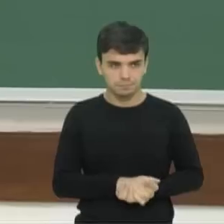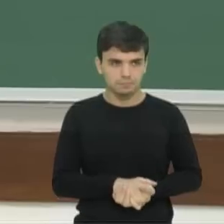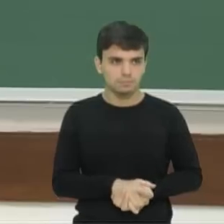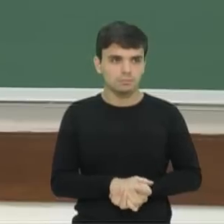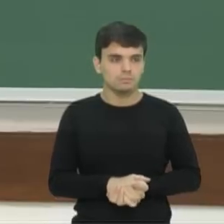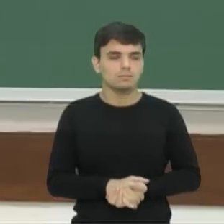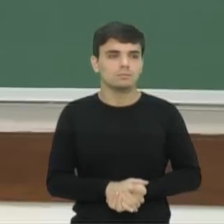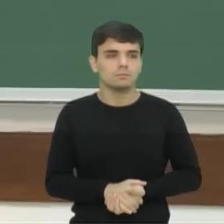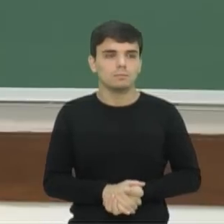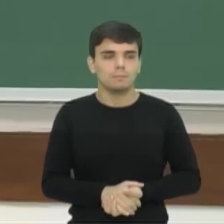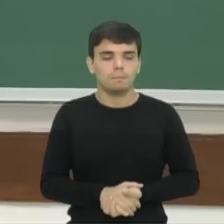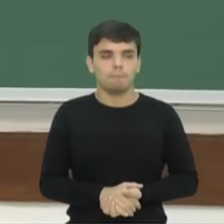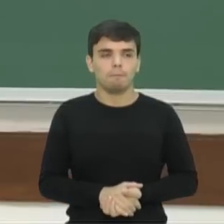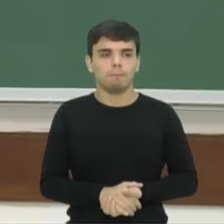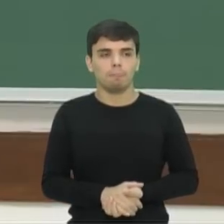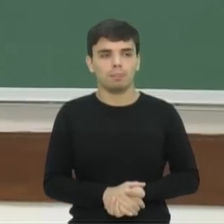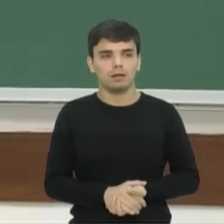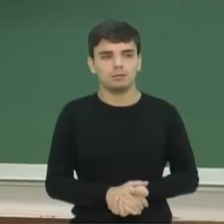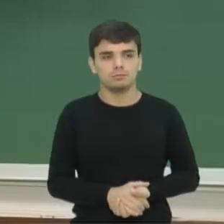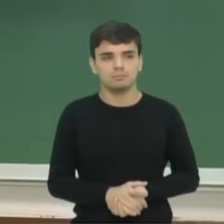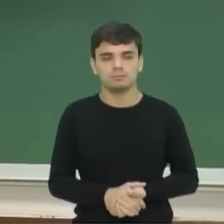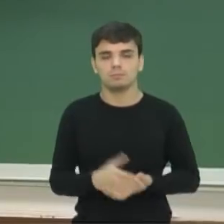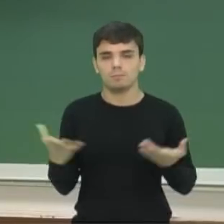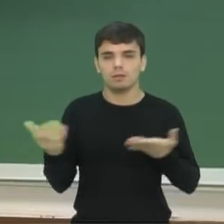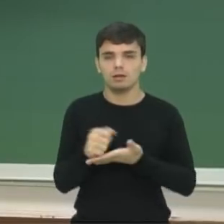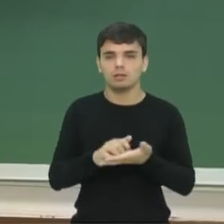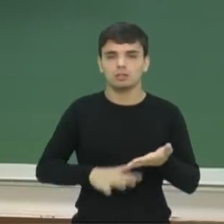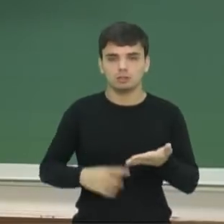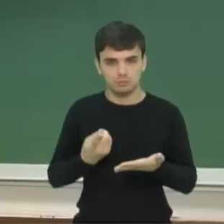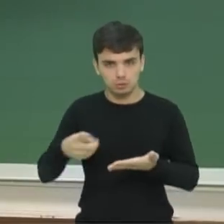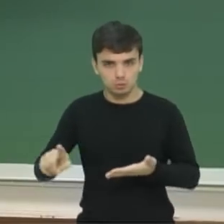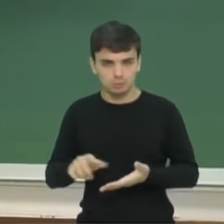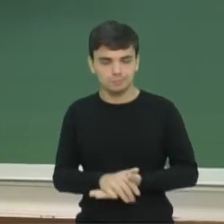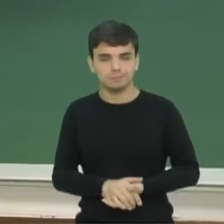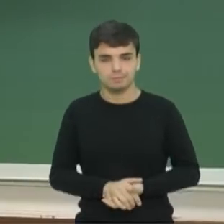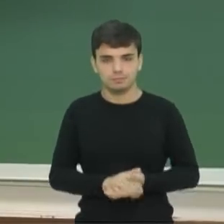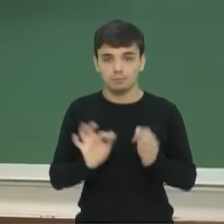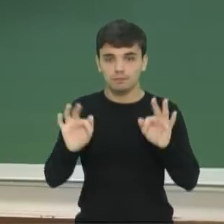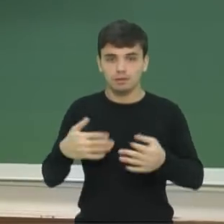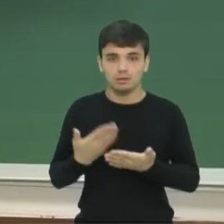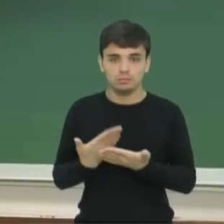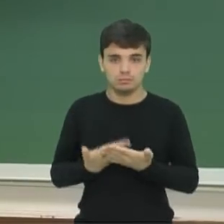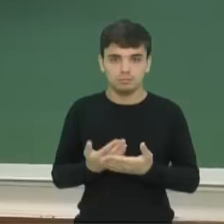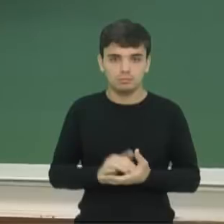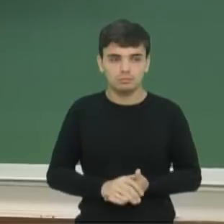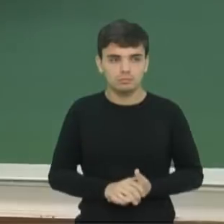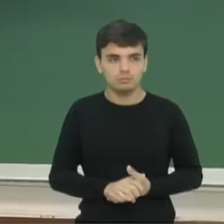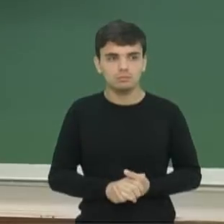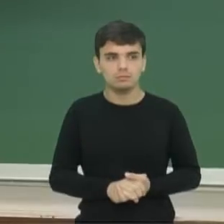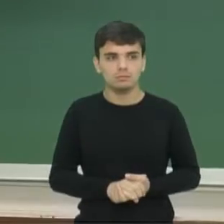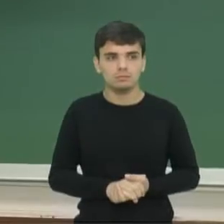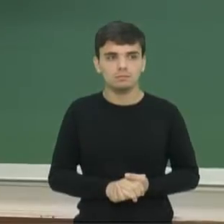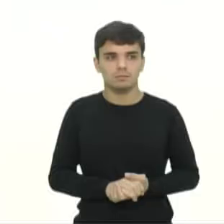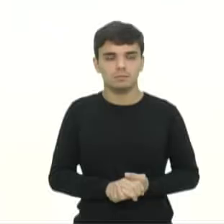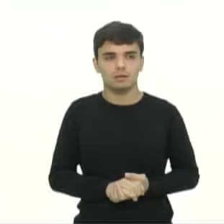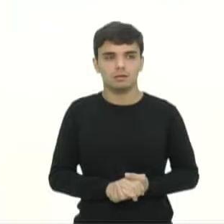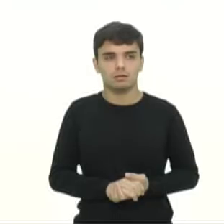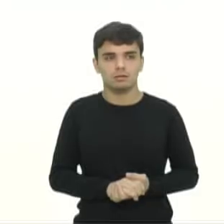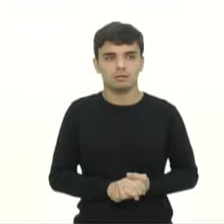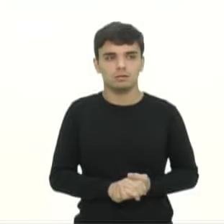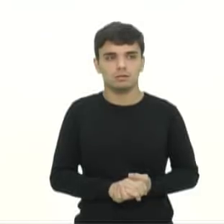ali. Bora para o nosso exercício, então temos mais um exercício para finalizarmos a aula de hoje, que é o quê?